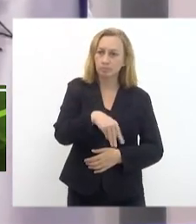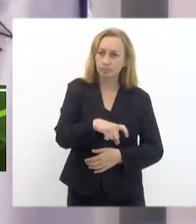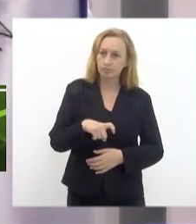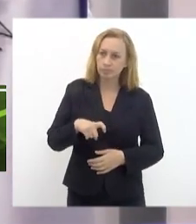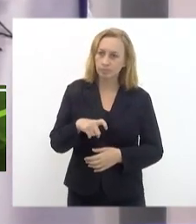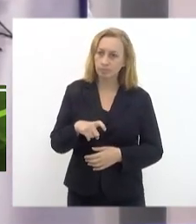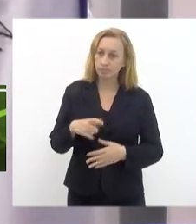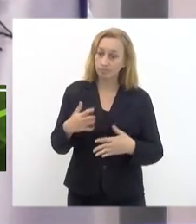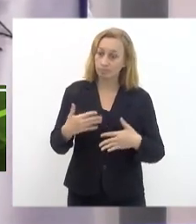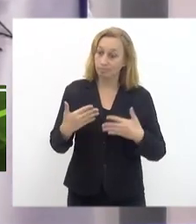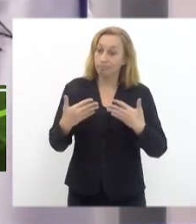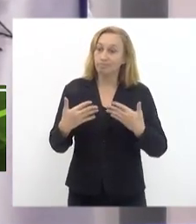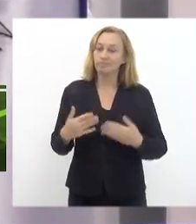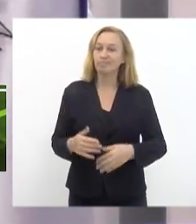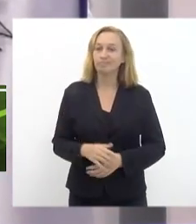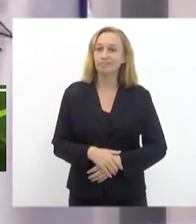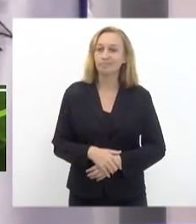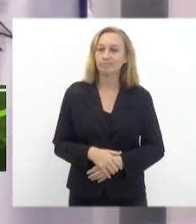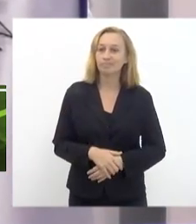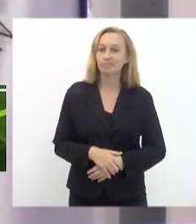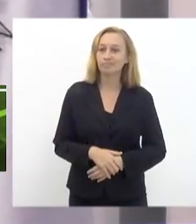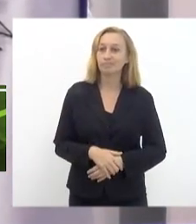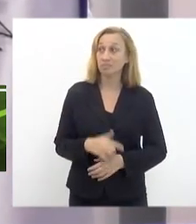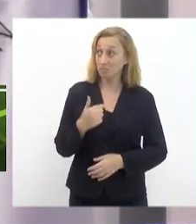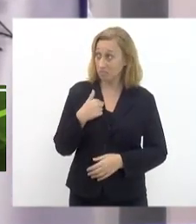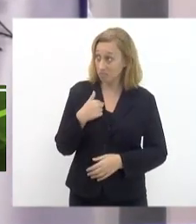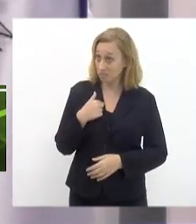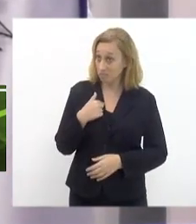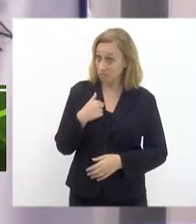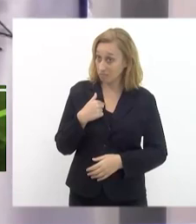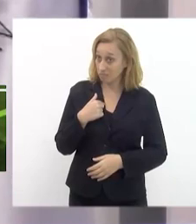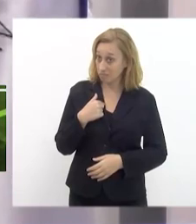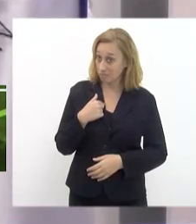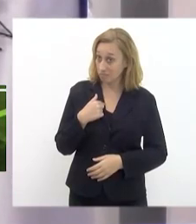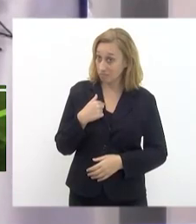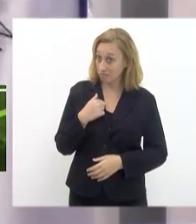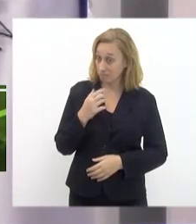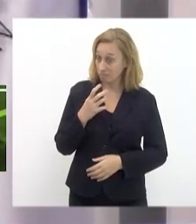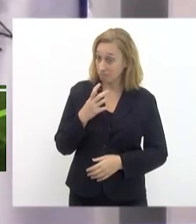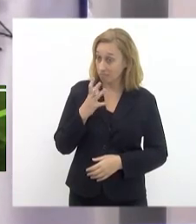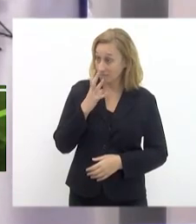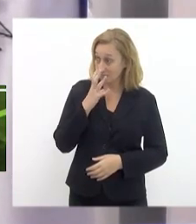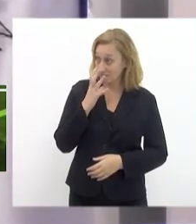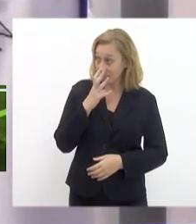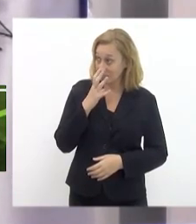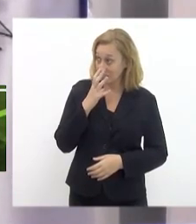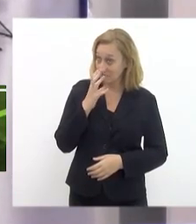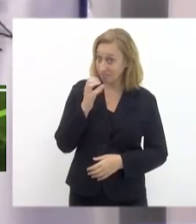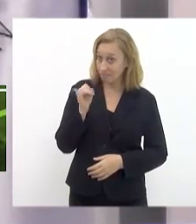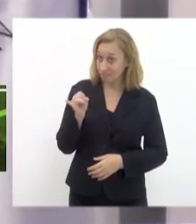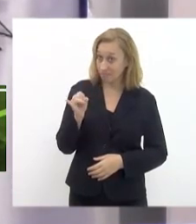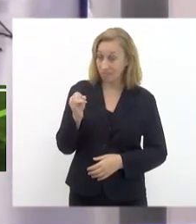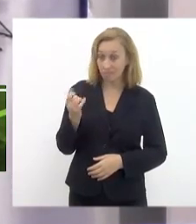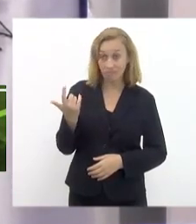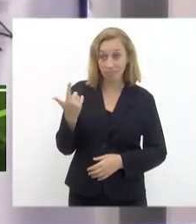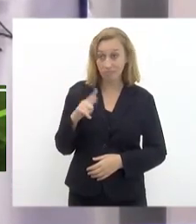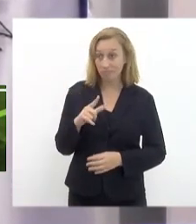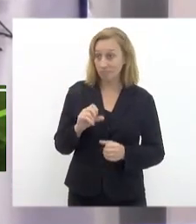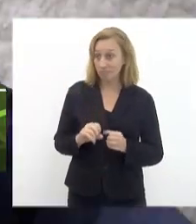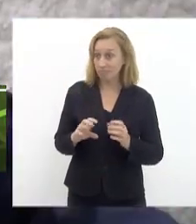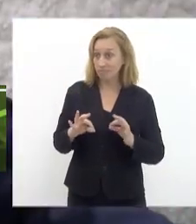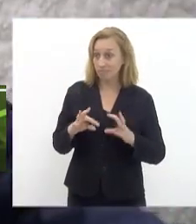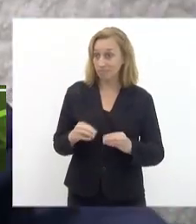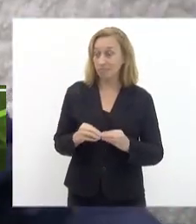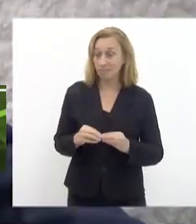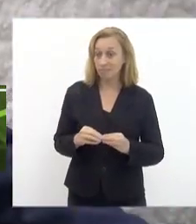entusiasmado velho mar o que eu não vou ficar perplexo se ele não se desincompatibilizar